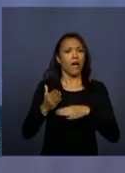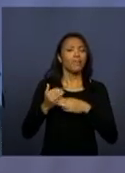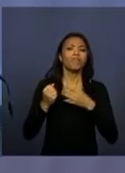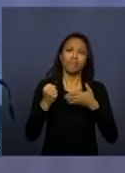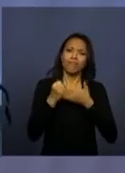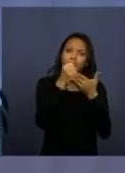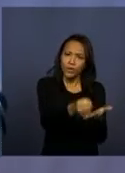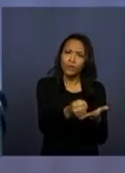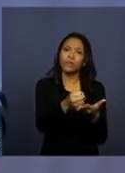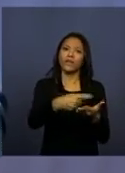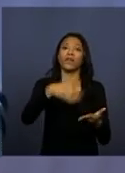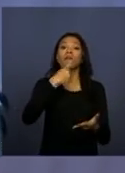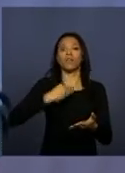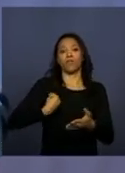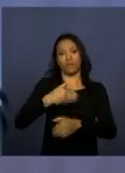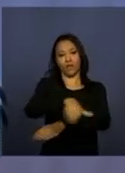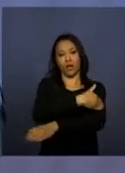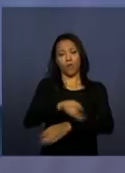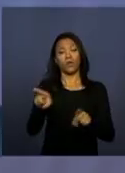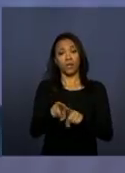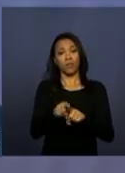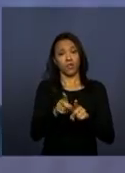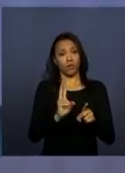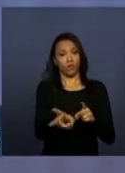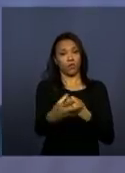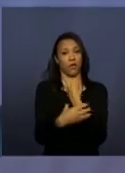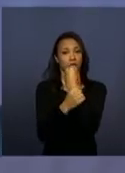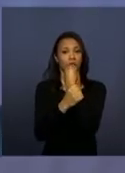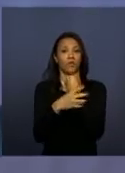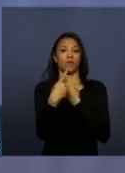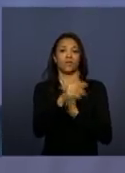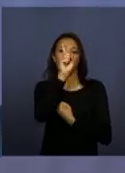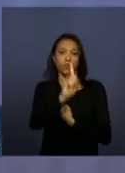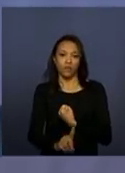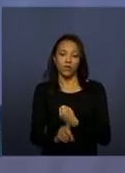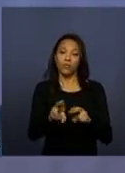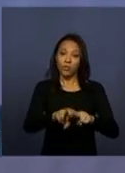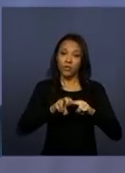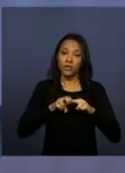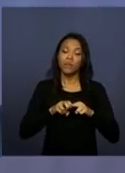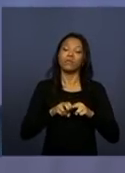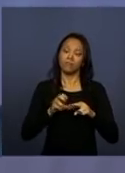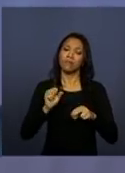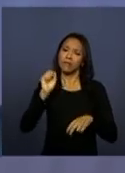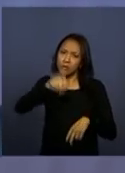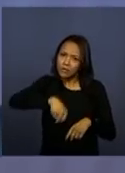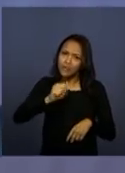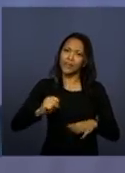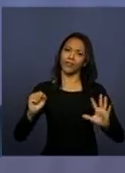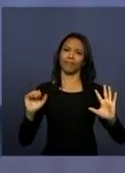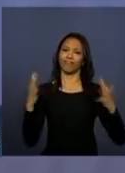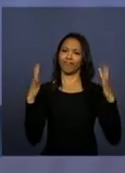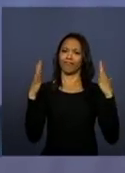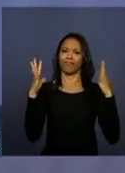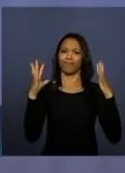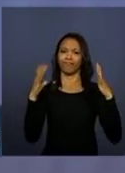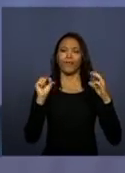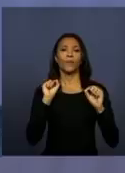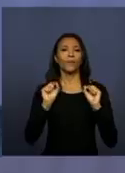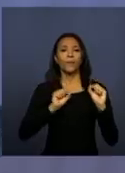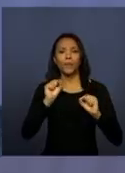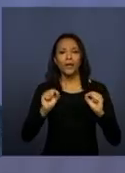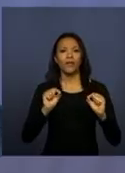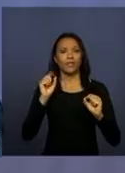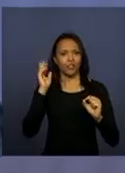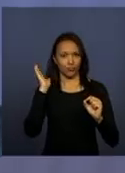a garantia dos seus direitos. Daí, porque eu quero sim comemorar uma realização que